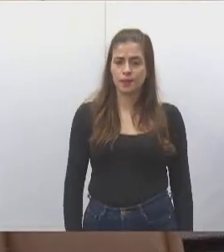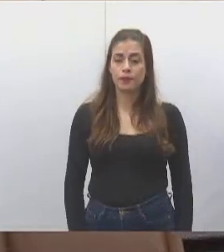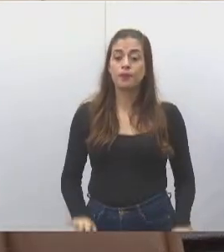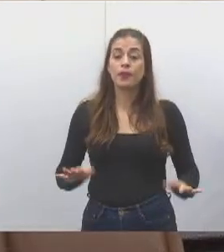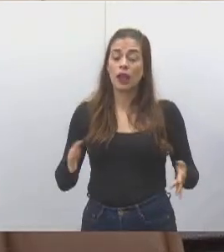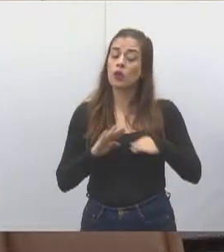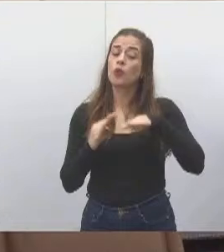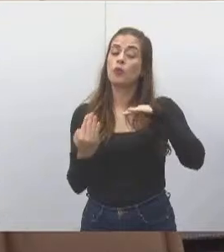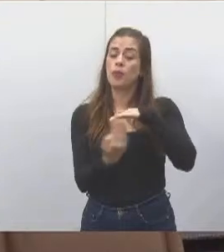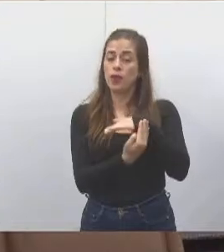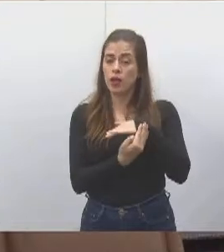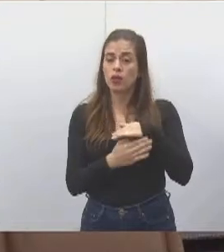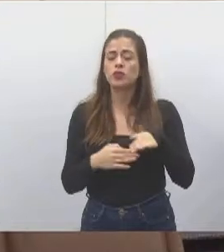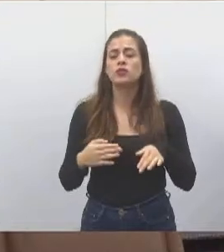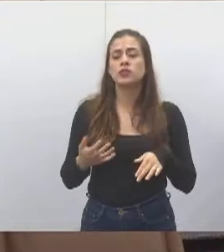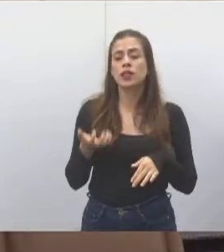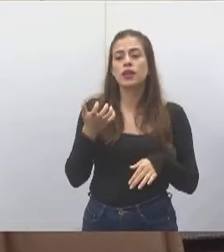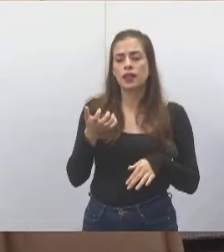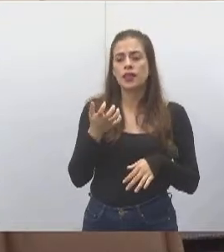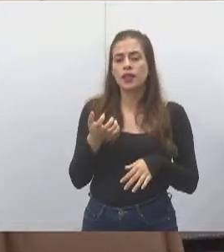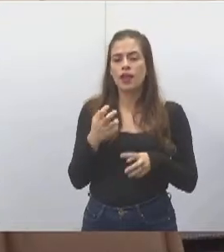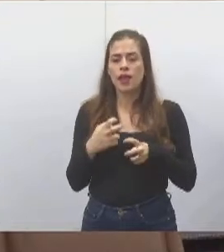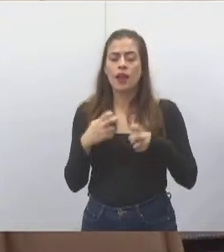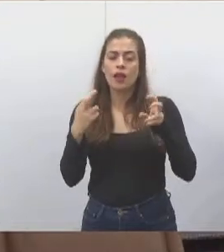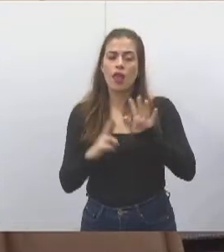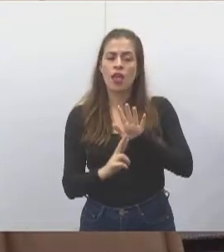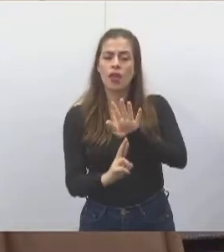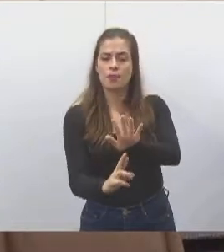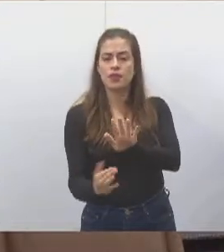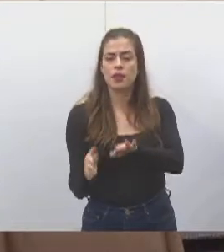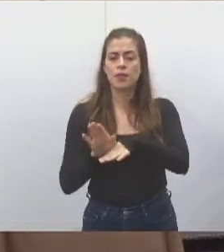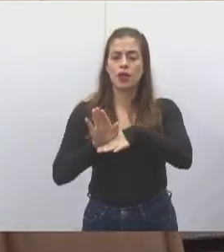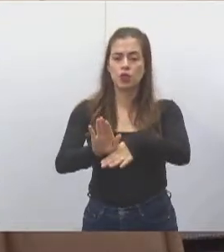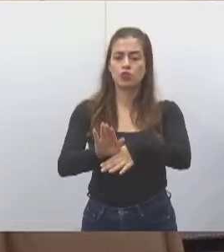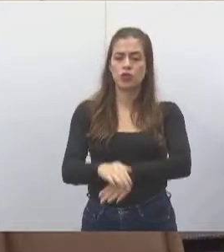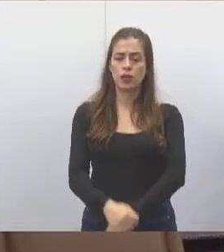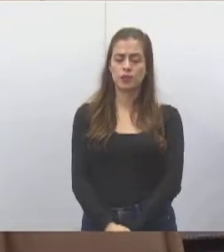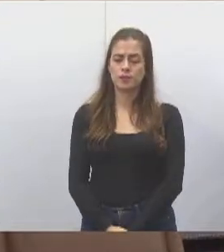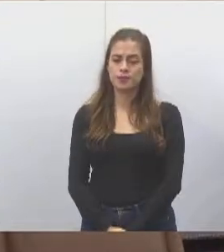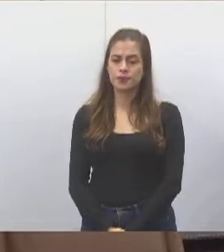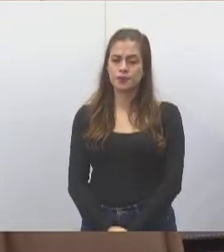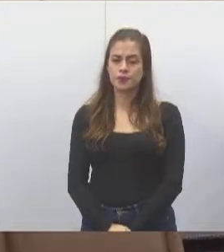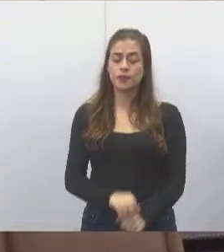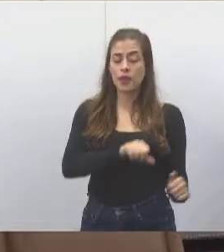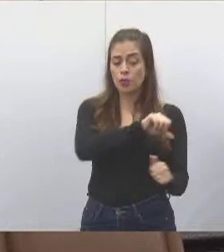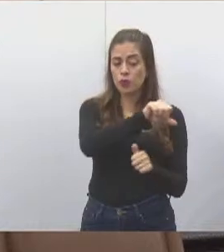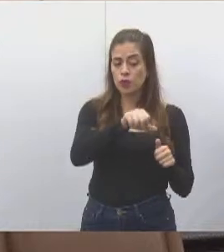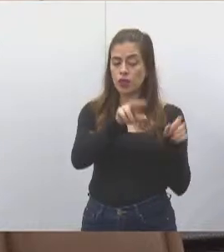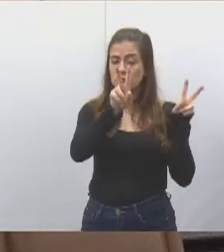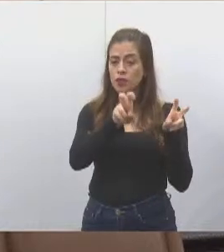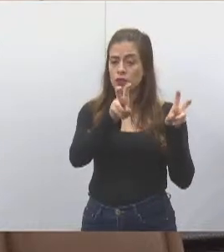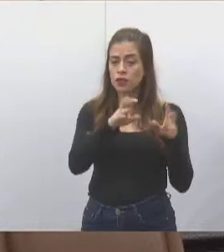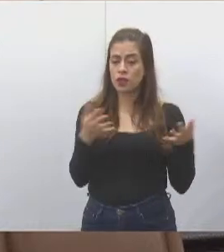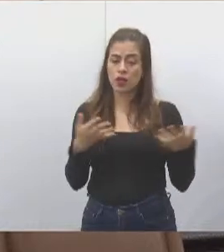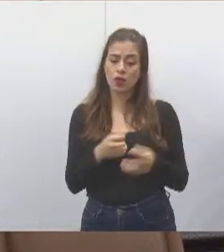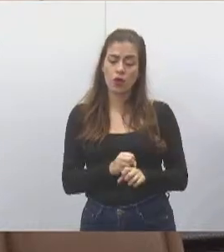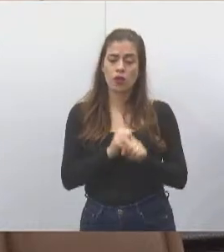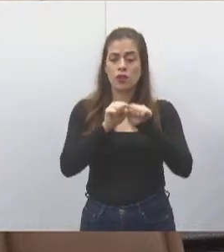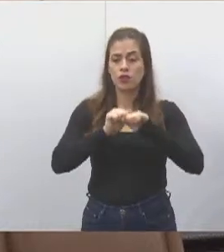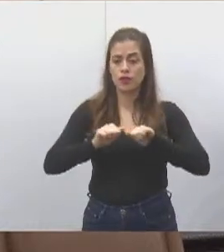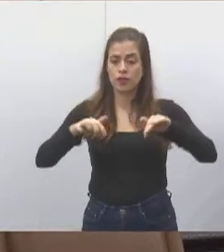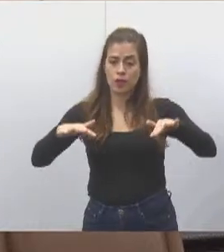a gente quer aqui ser a voz e poder ajudar. Mudando de assunto, agora falando sobre servidor público,